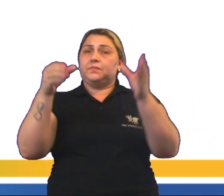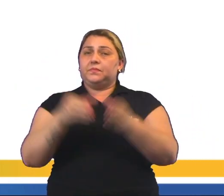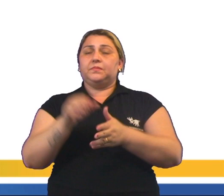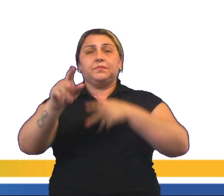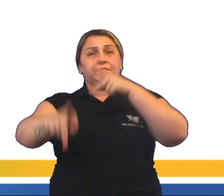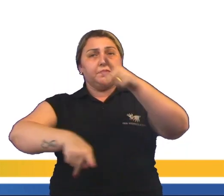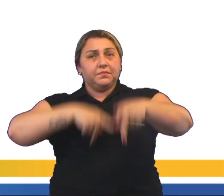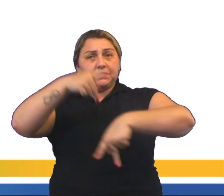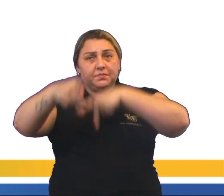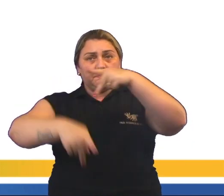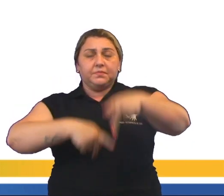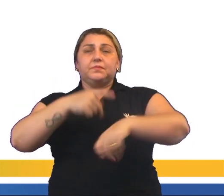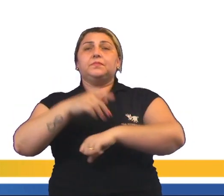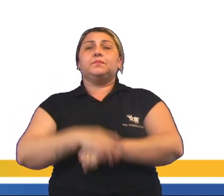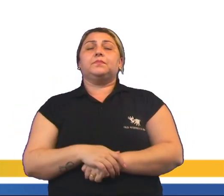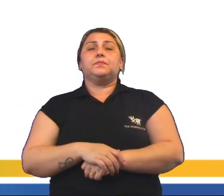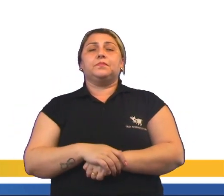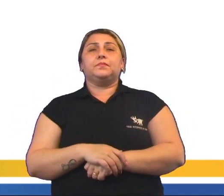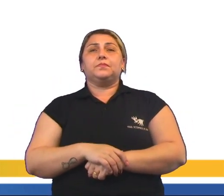da população.